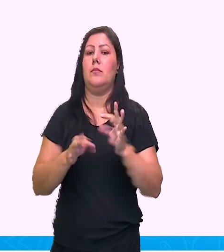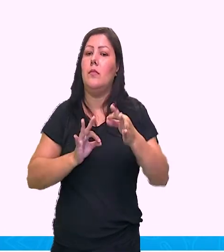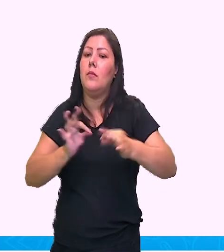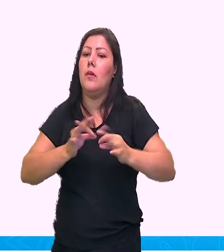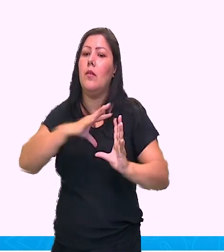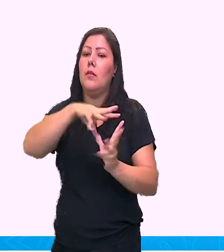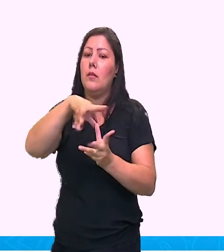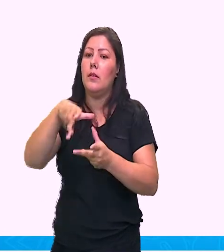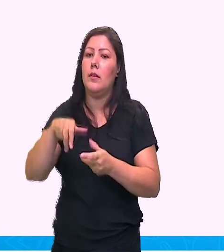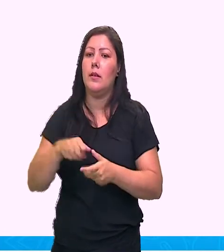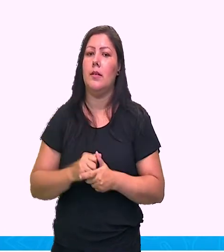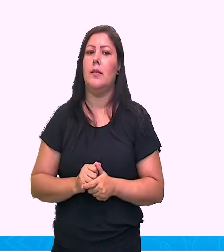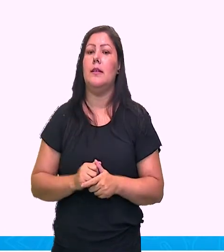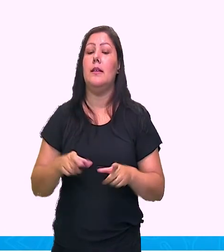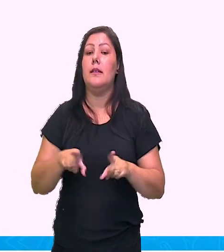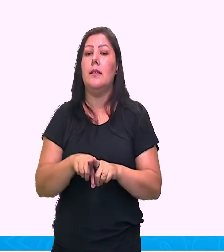organismos